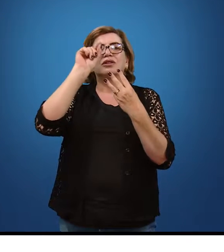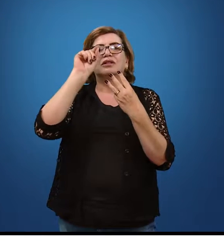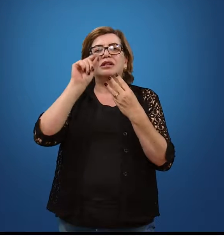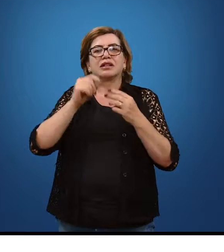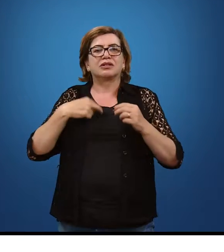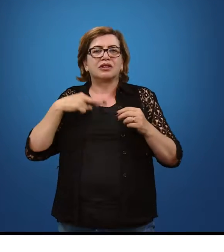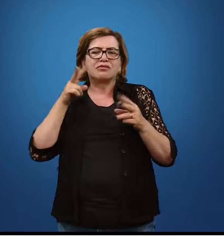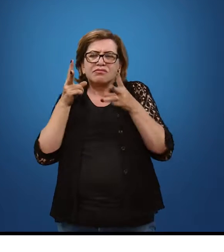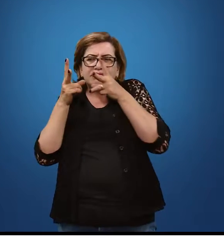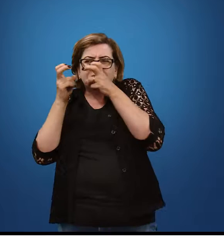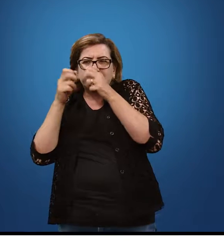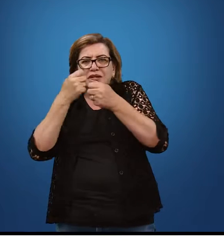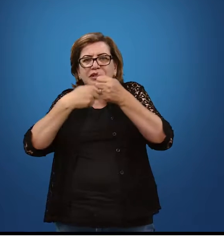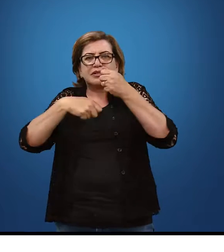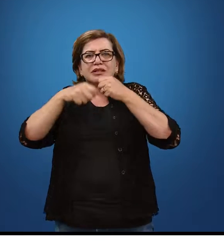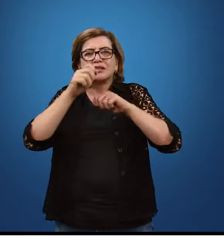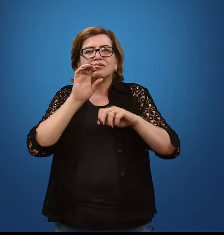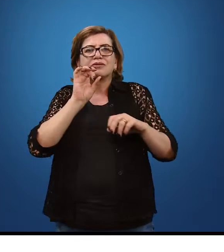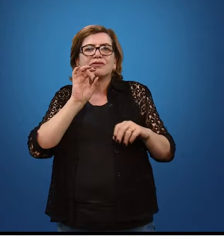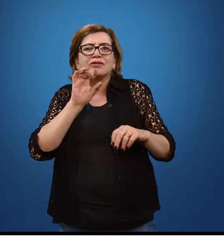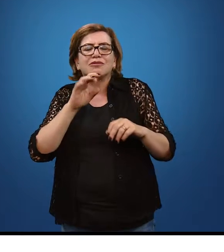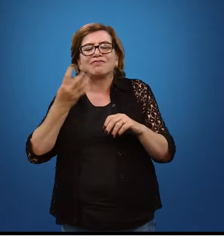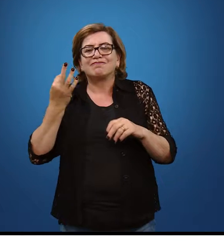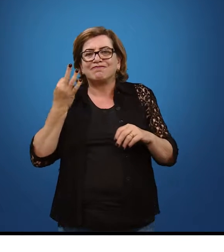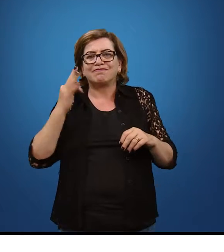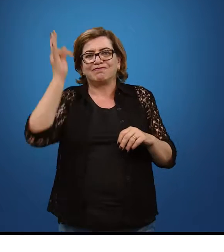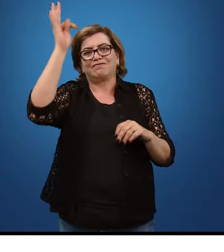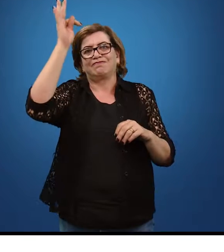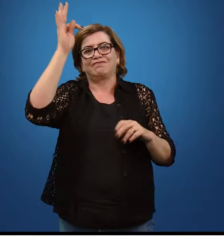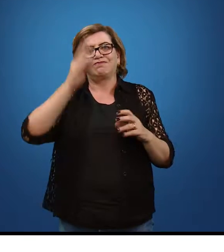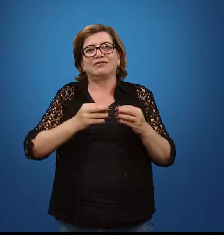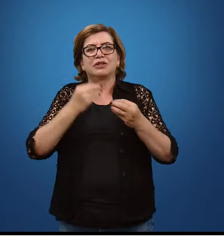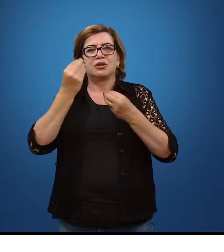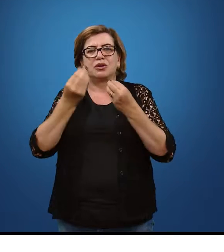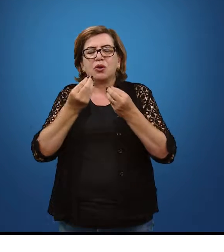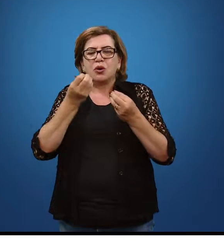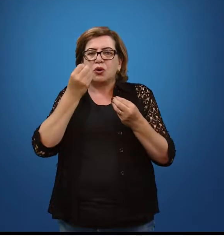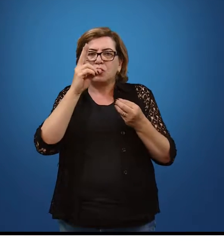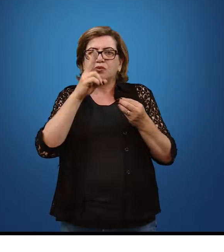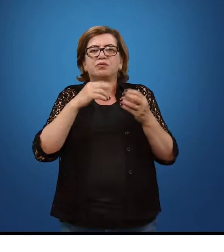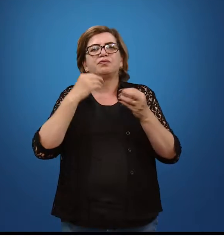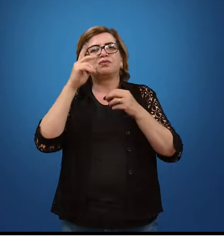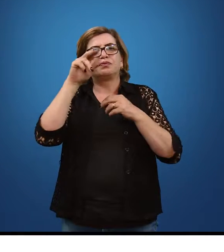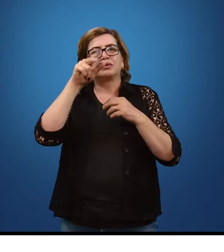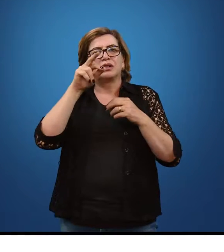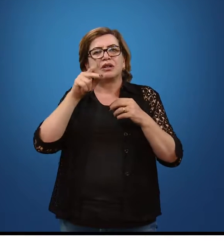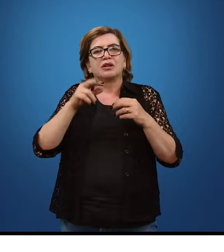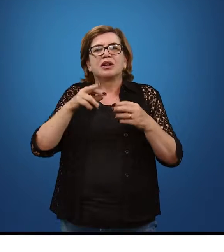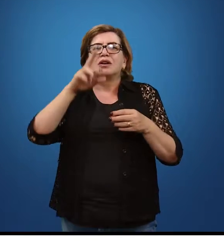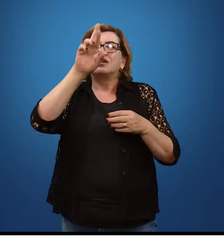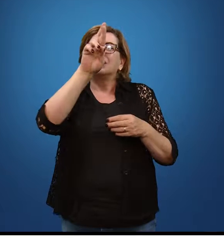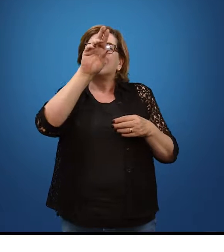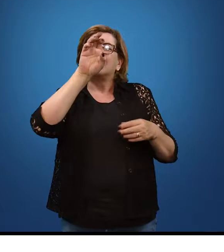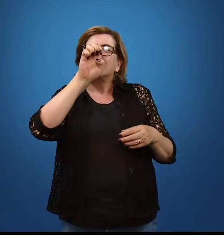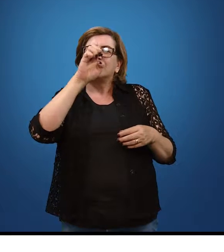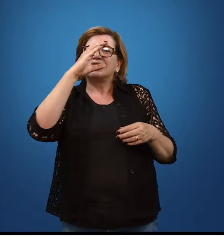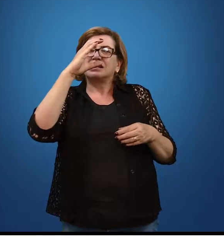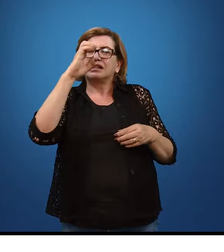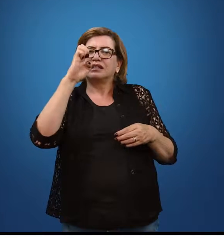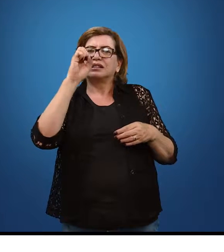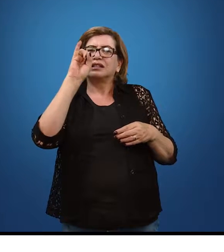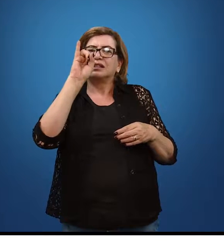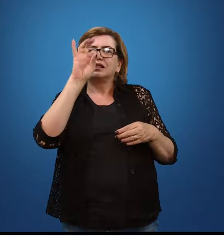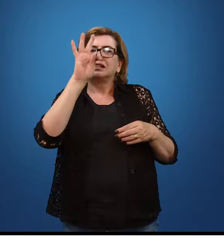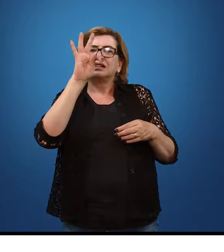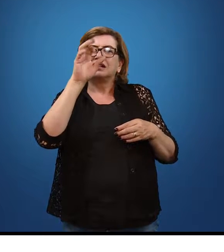quando olhamos a administração apenas do ponto de vista técnico, ou seja, como se fosse uma receita que pode ser